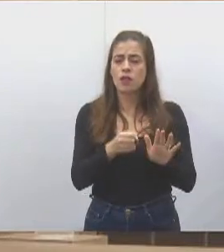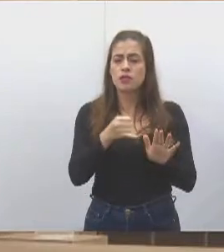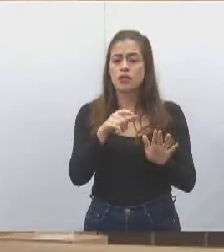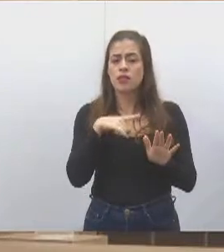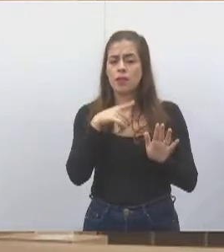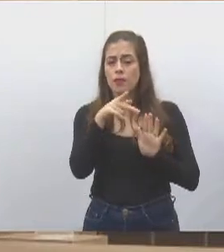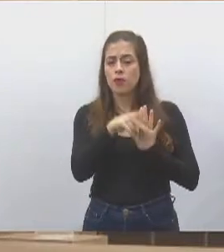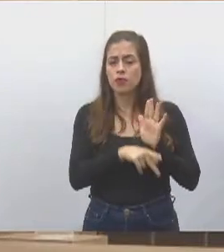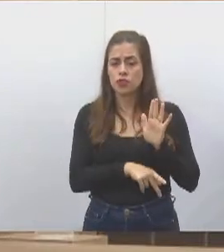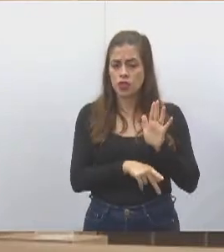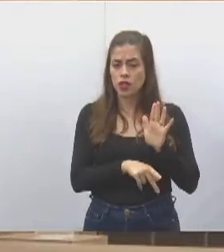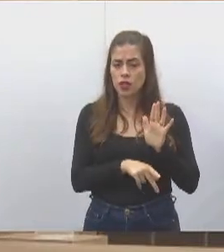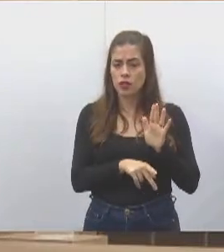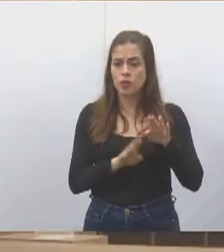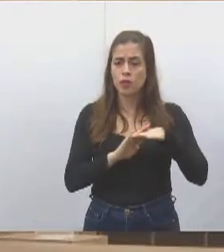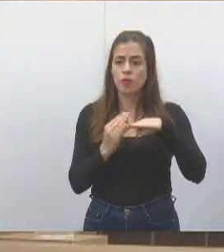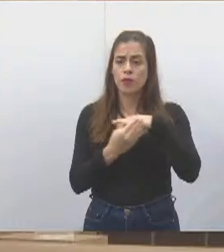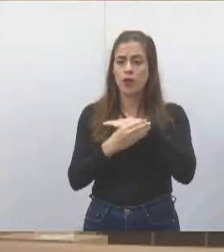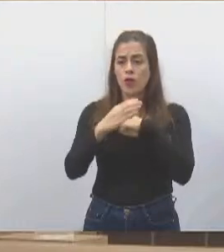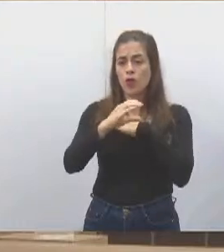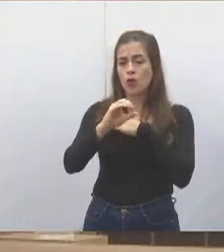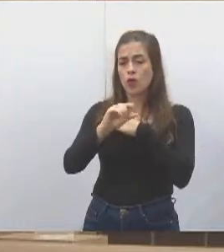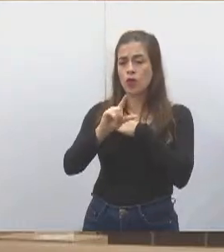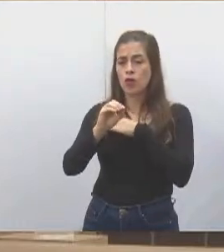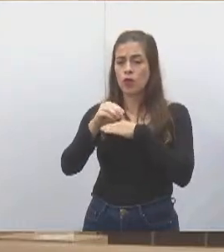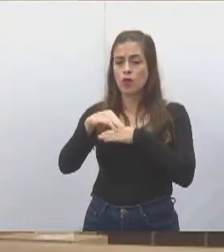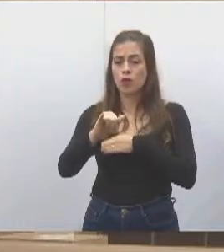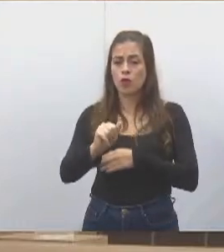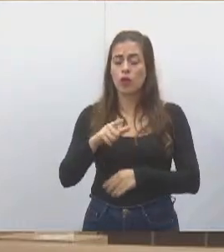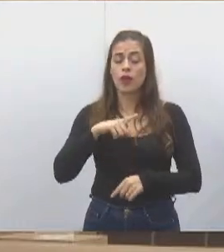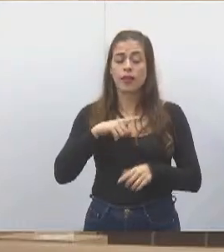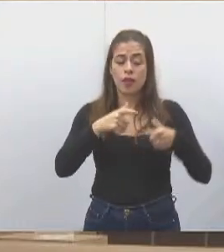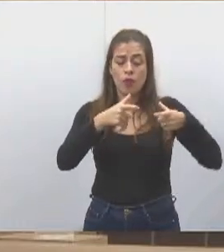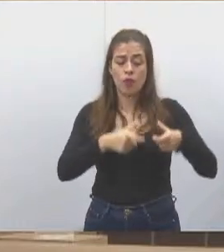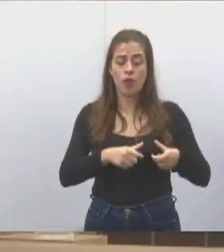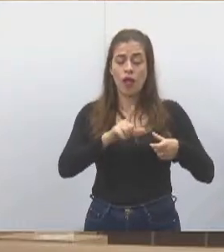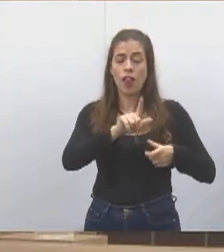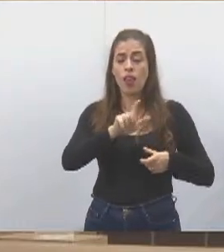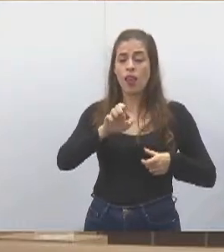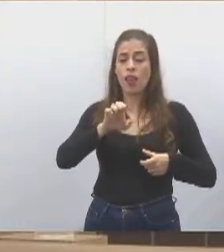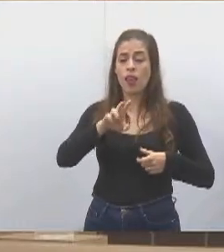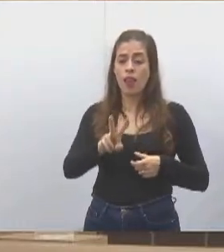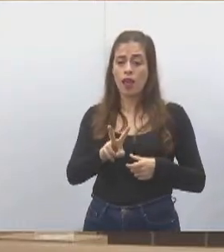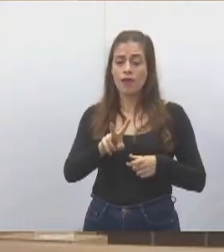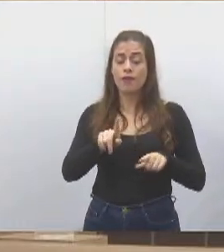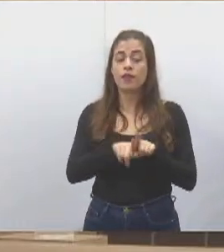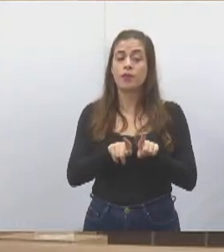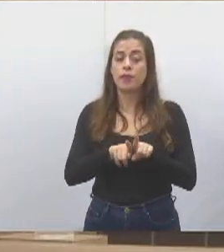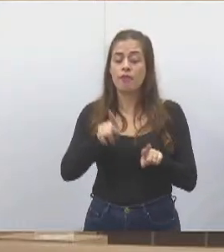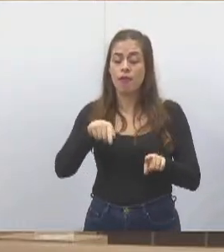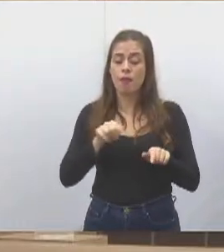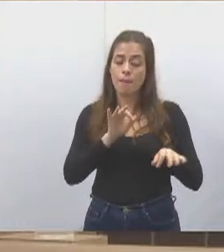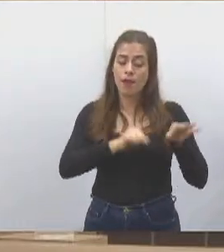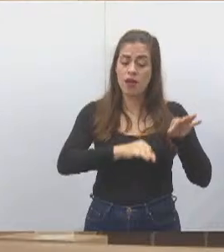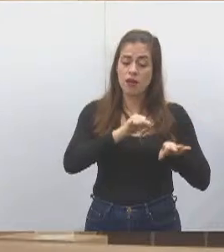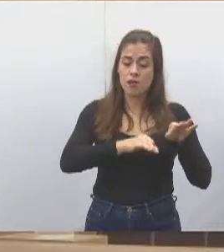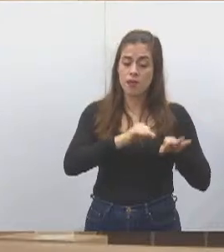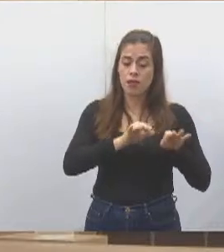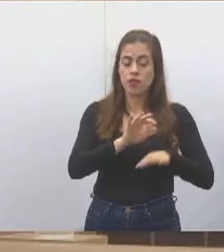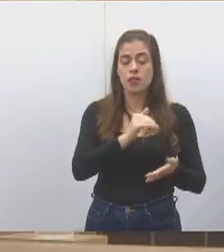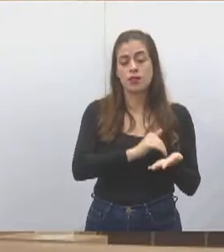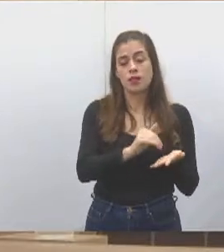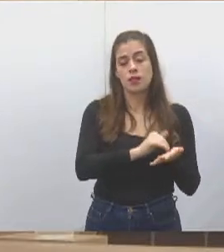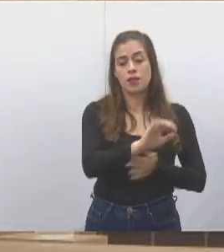projeto para o Colônia de levar um leve. Então, isso também vai depender do planejamento da Secretaria de Meio Ambiente. Não dá para a